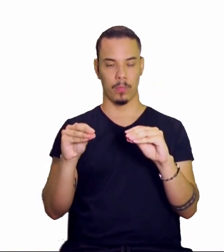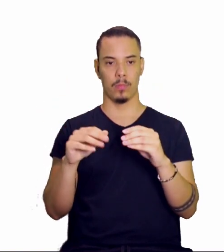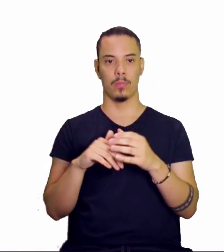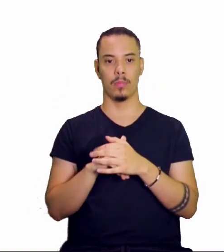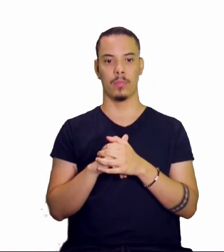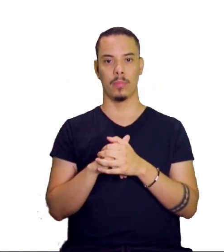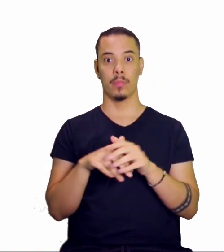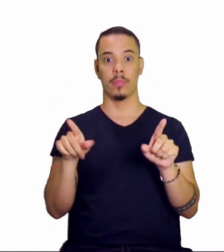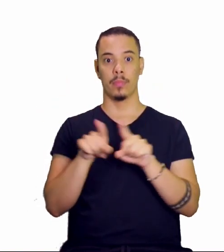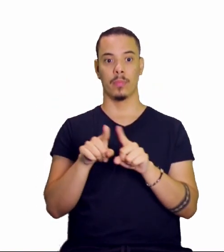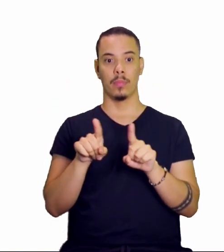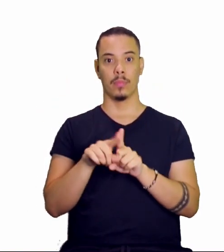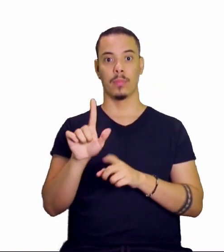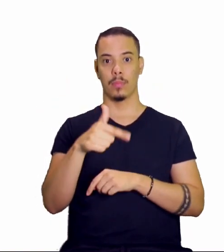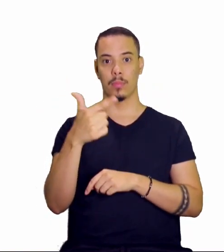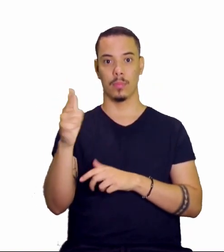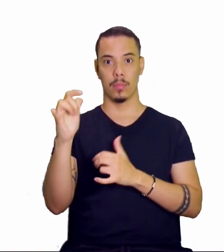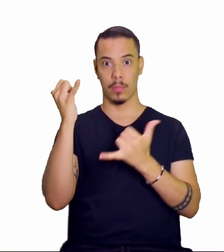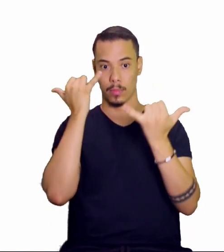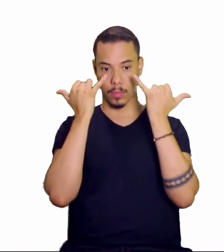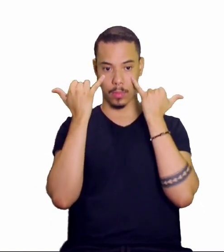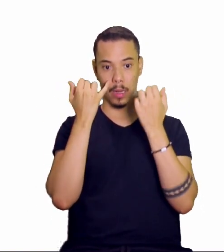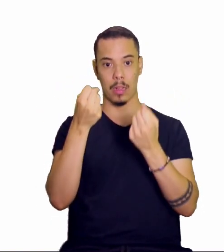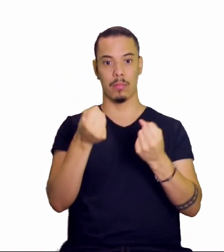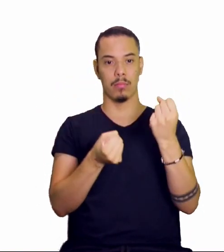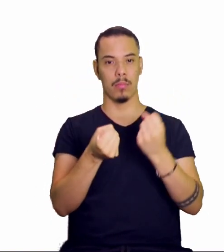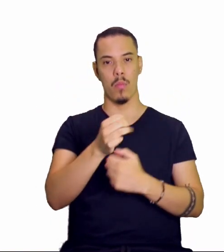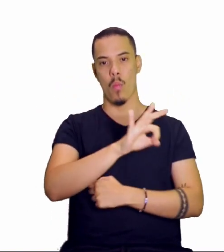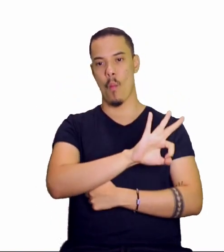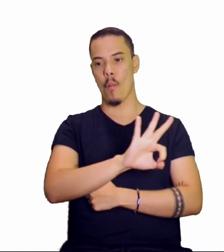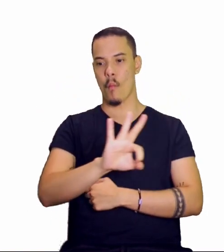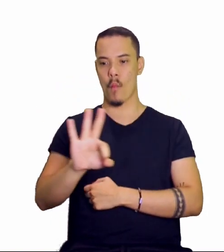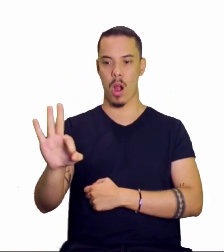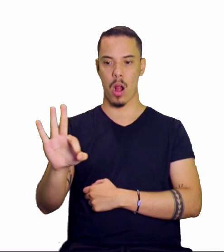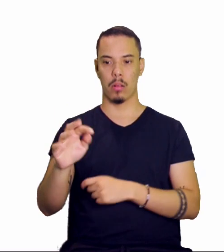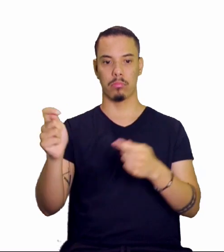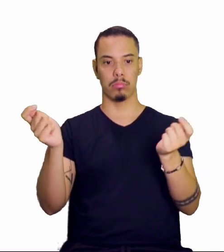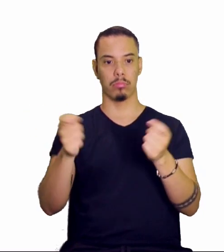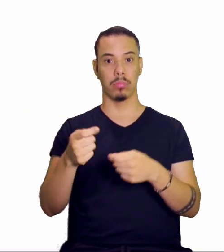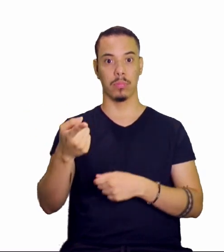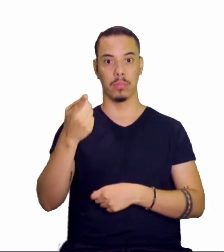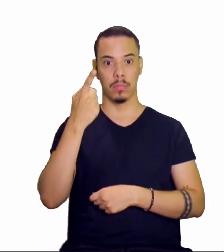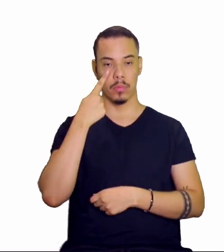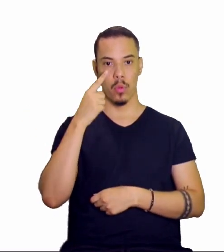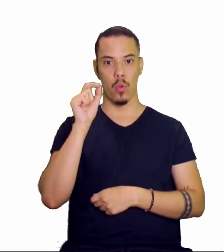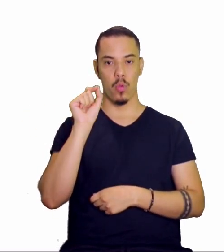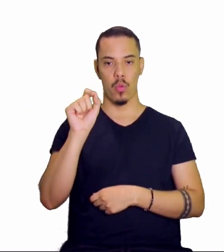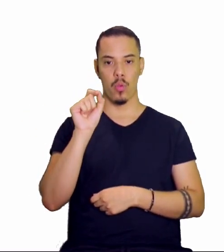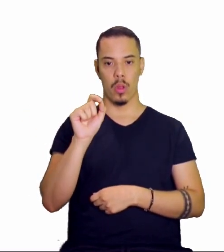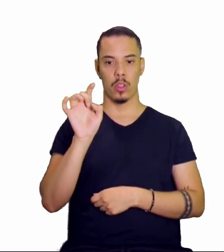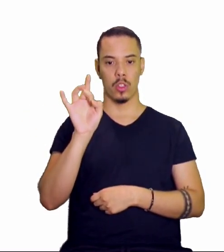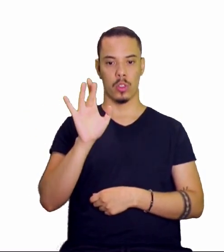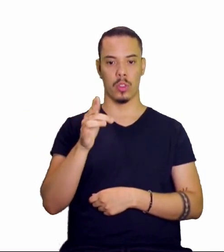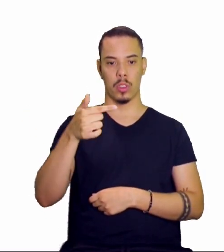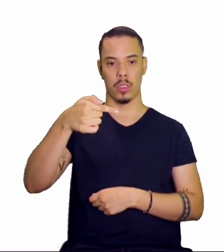alguma informação? Ali embaixo, ó. Carro novinho, dá para ver, porque tem ali, né? Somente